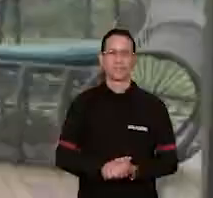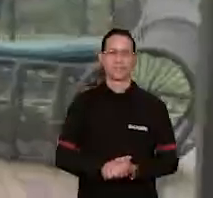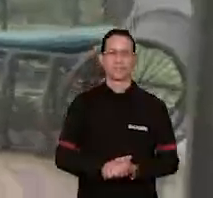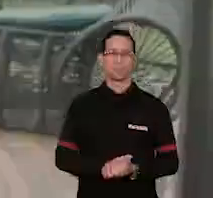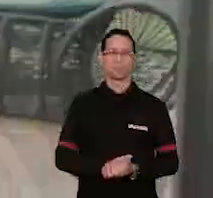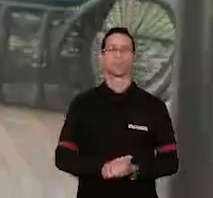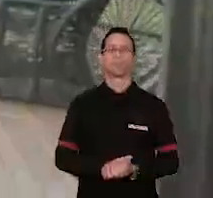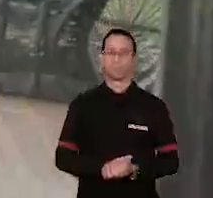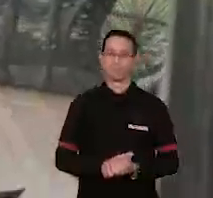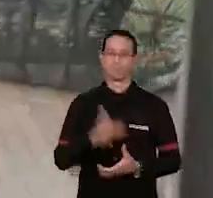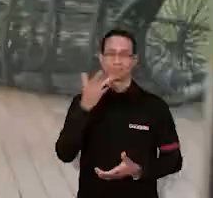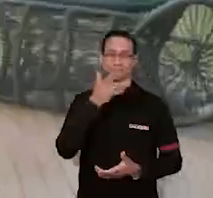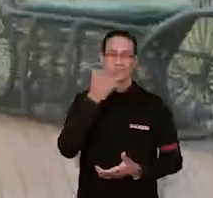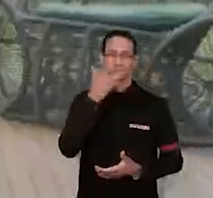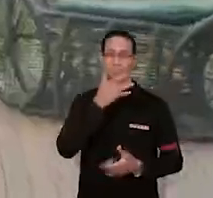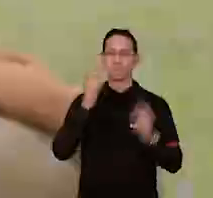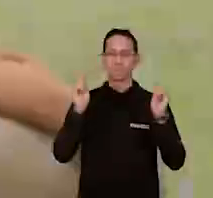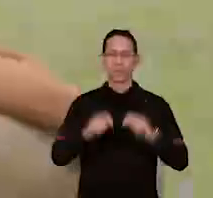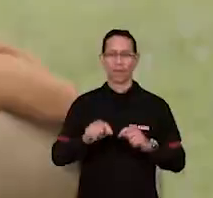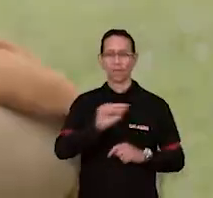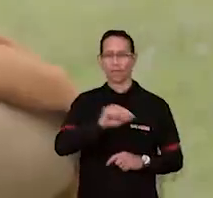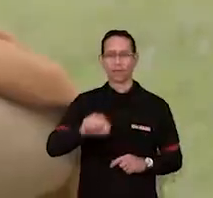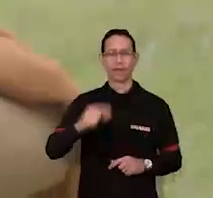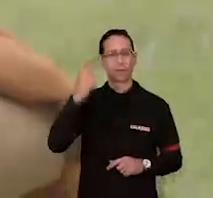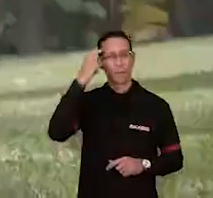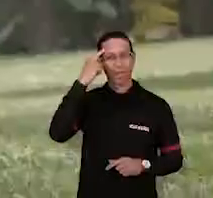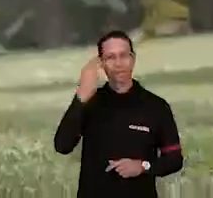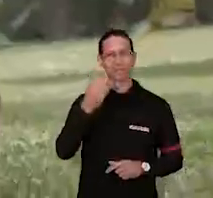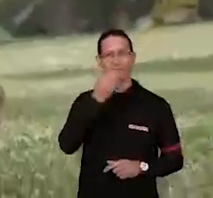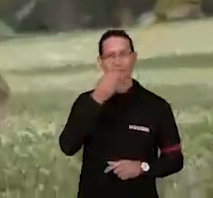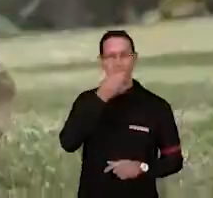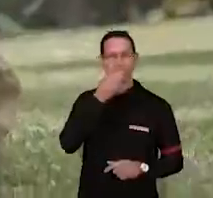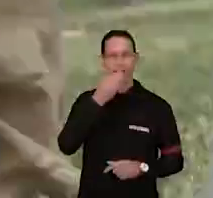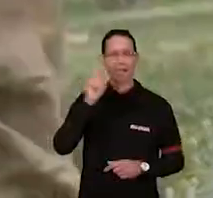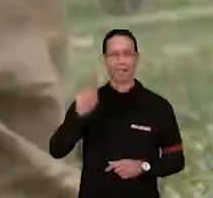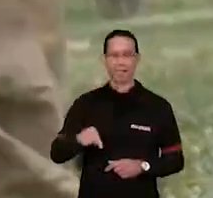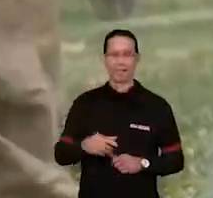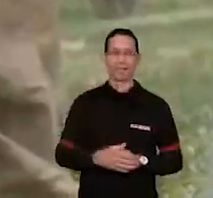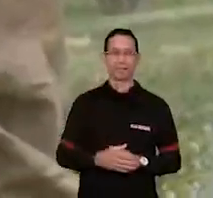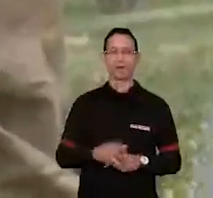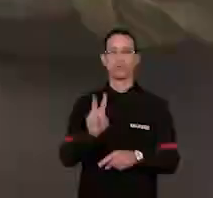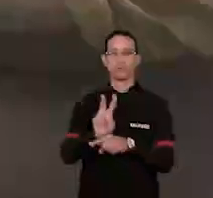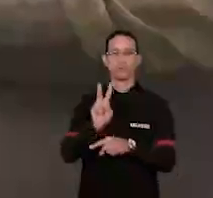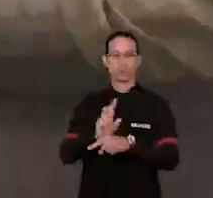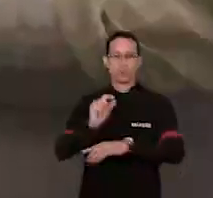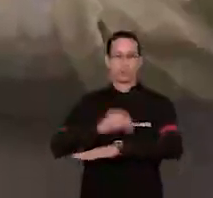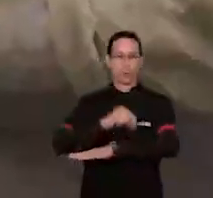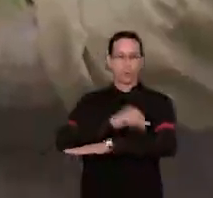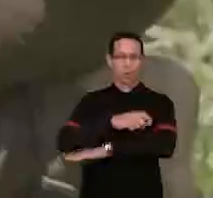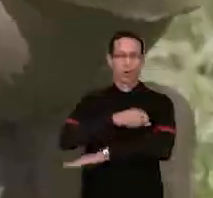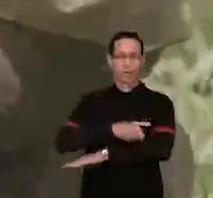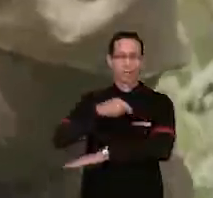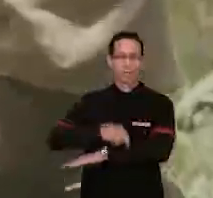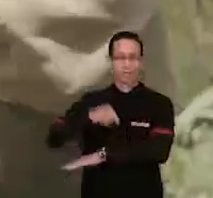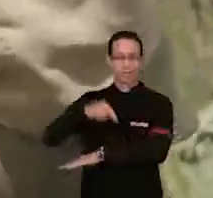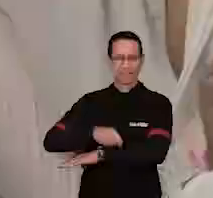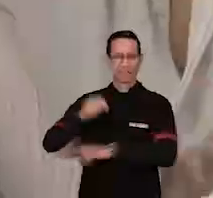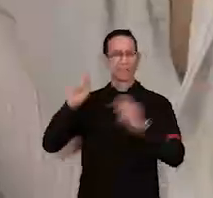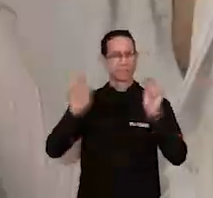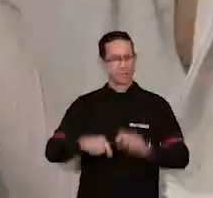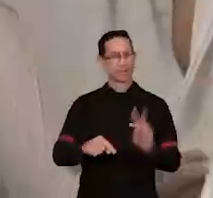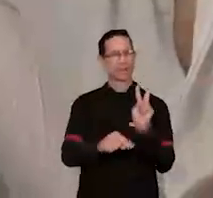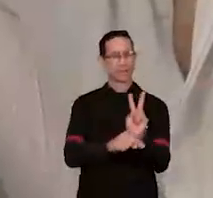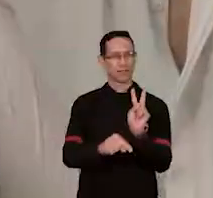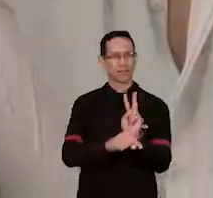Ele é tão saboroso que eles até acham que é um petisco. Simparic protege contra pulgas e carrapatos. Amor,